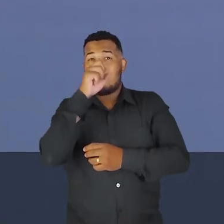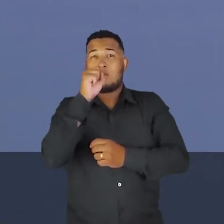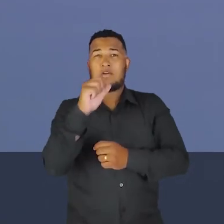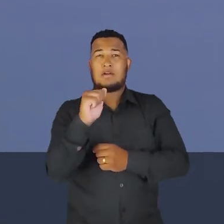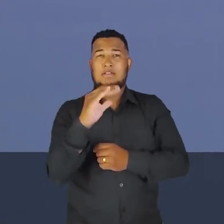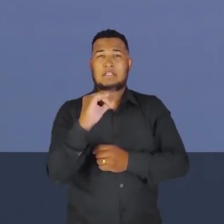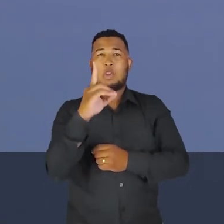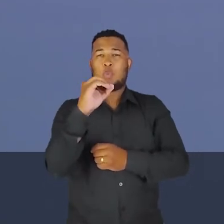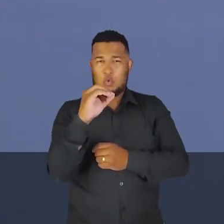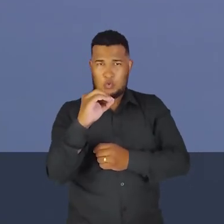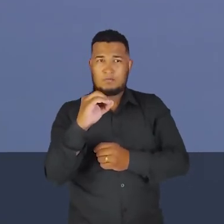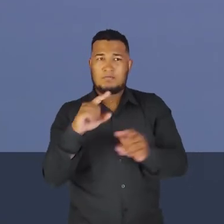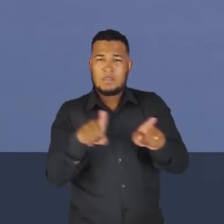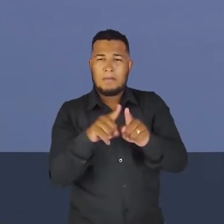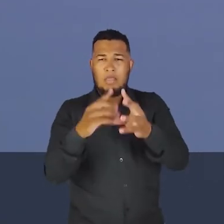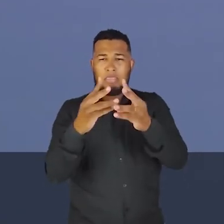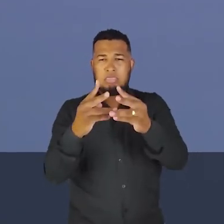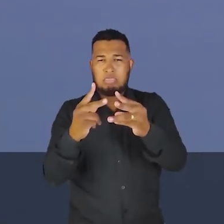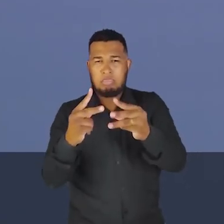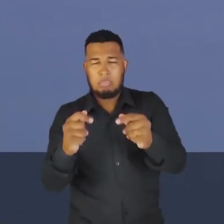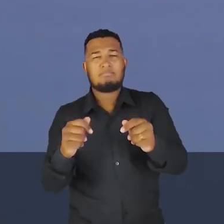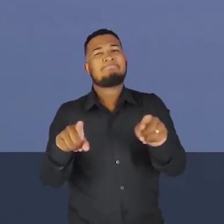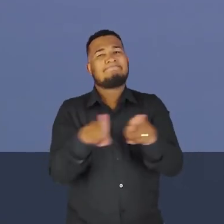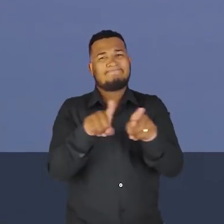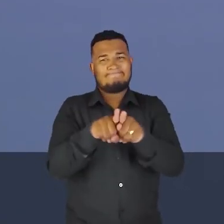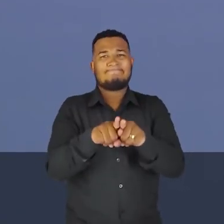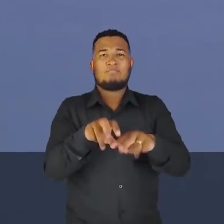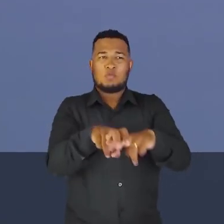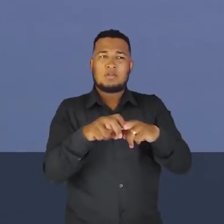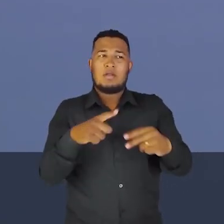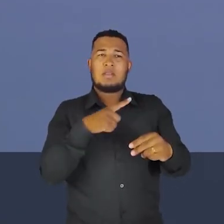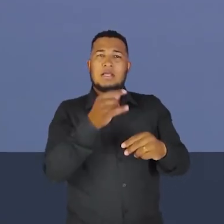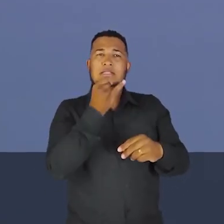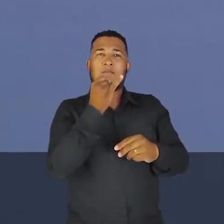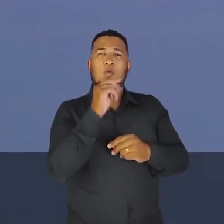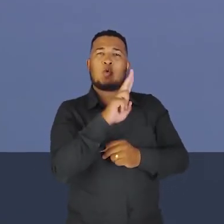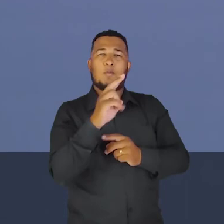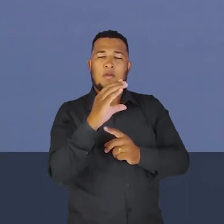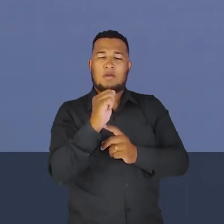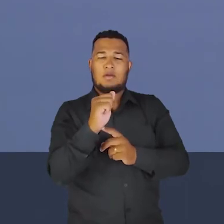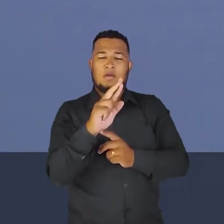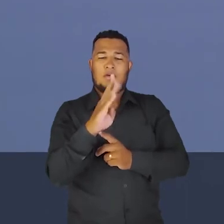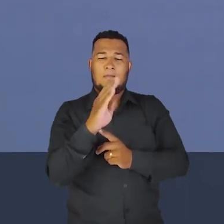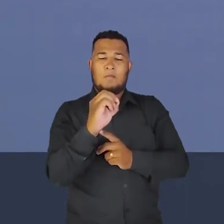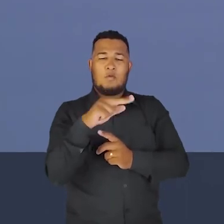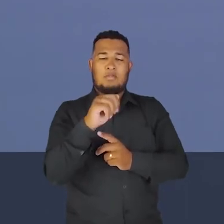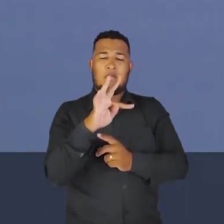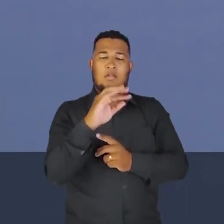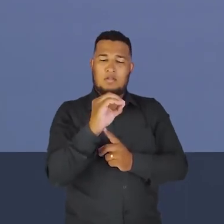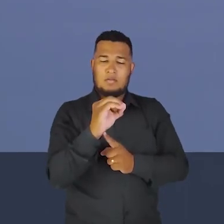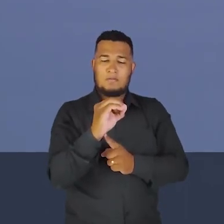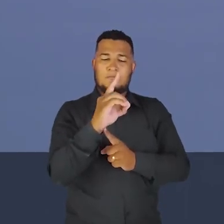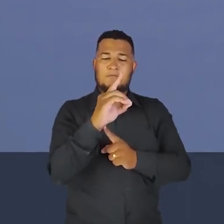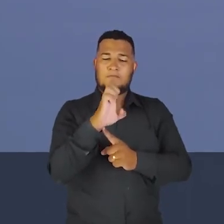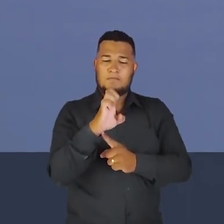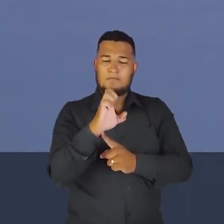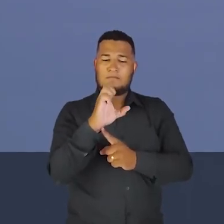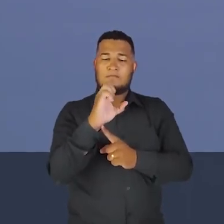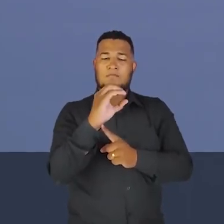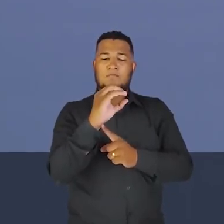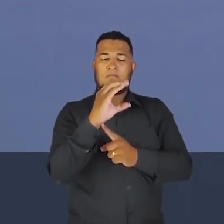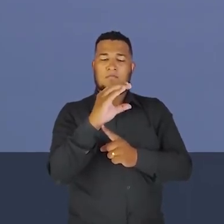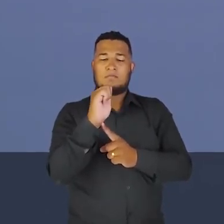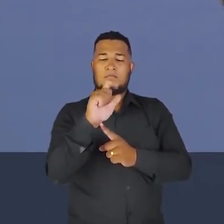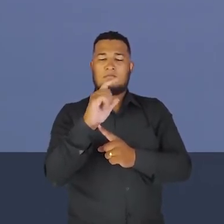degradação nos monumentos que são feitos, né, à base, né, de substâncias químicas como carbonato de cálcio, tá? E ele vai também